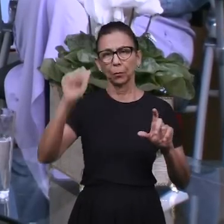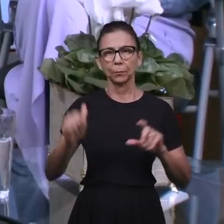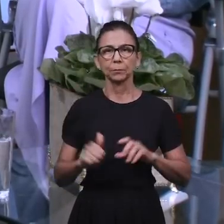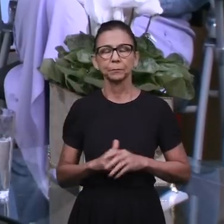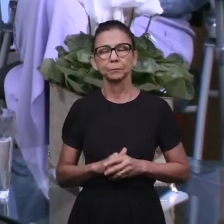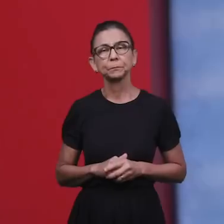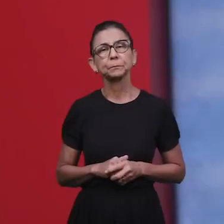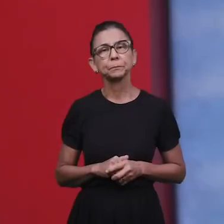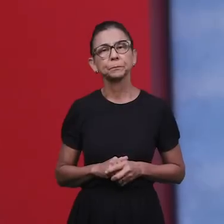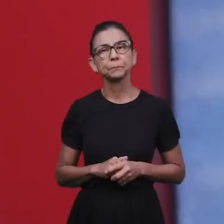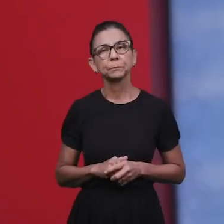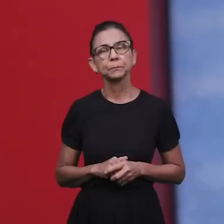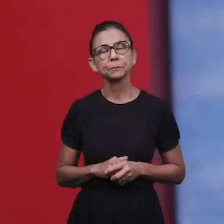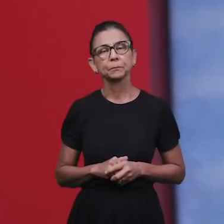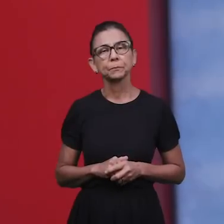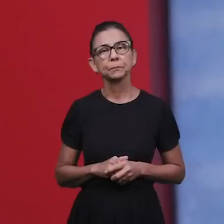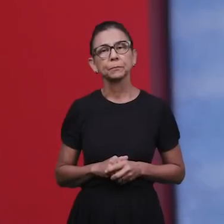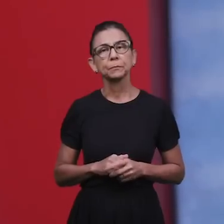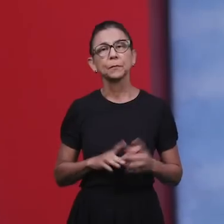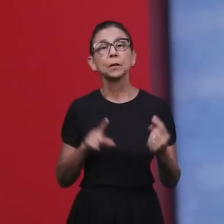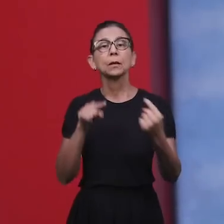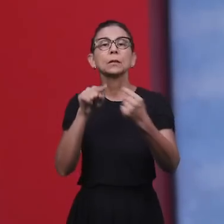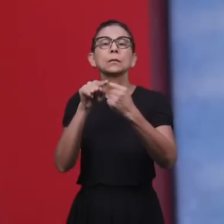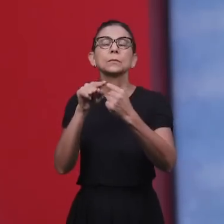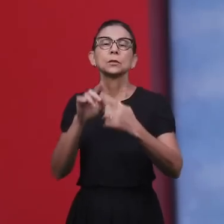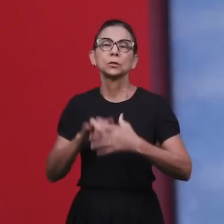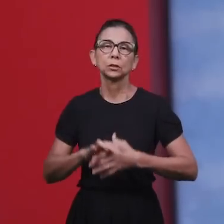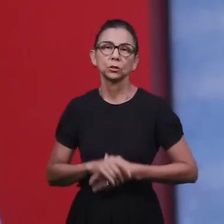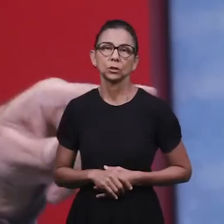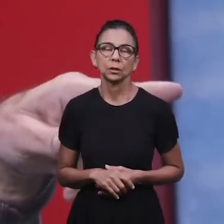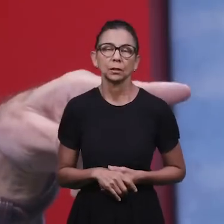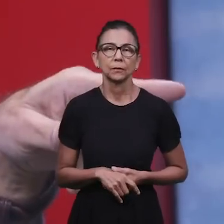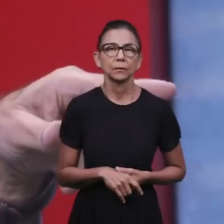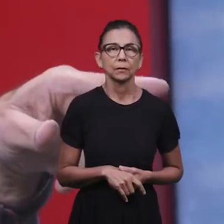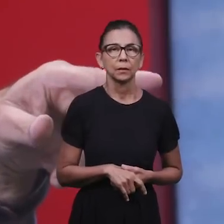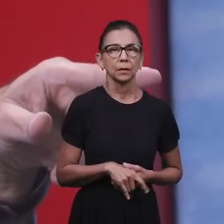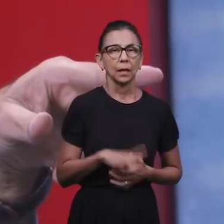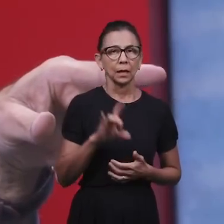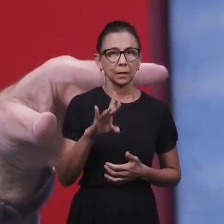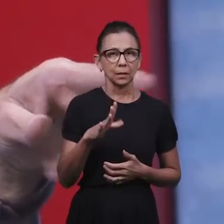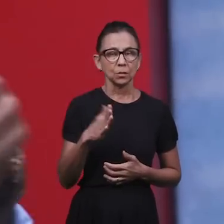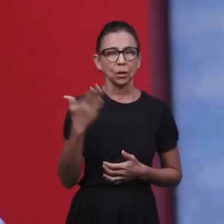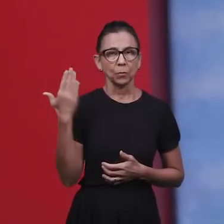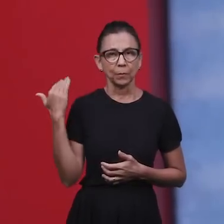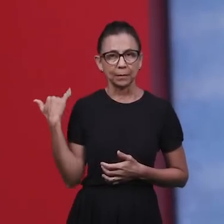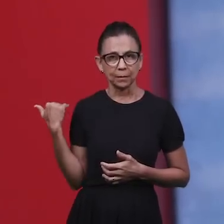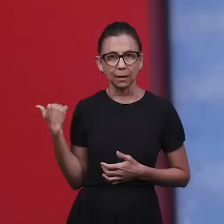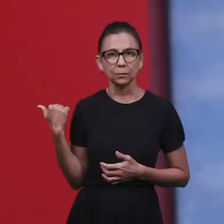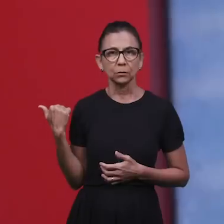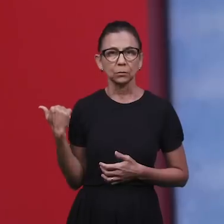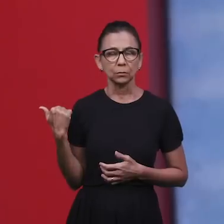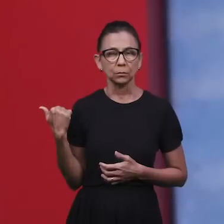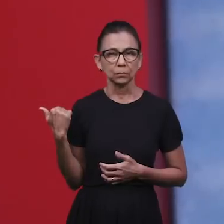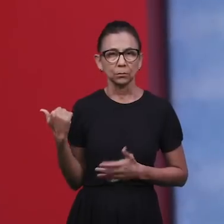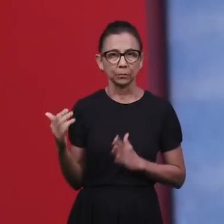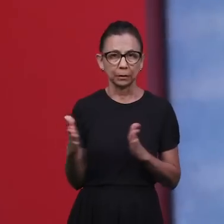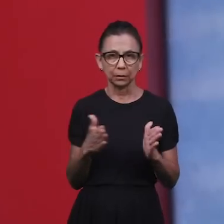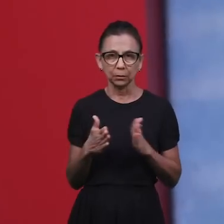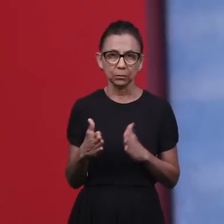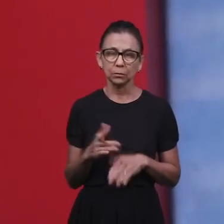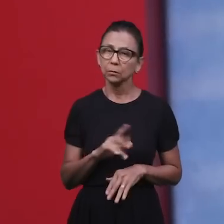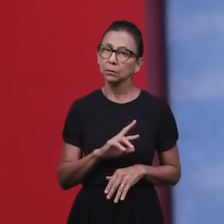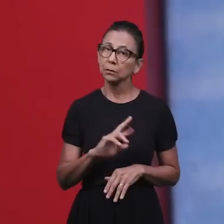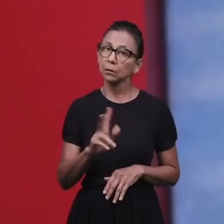palavra? Porque o objetivo dela não era só para aquele momento. Ela está presente aqui hoje na nossa